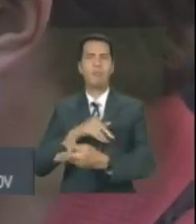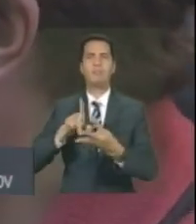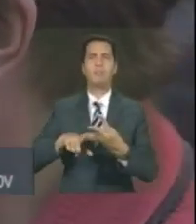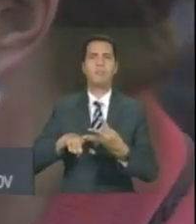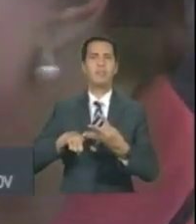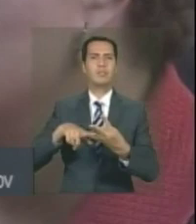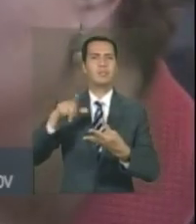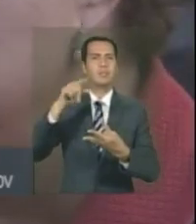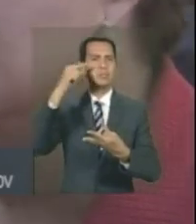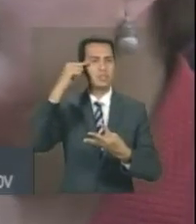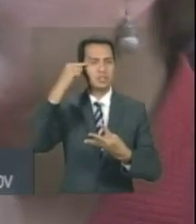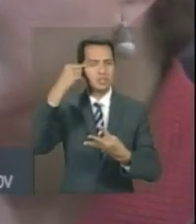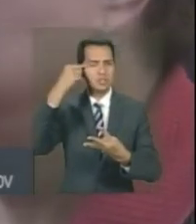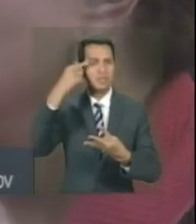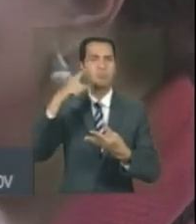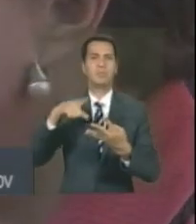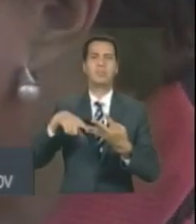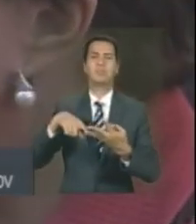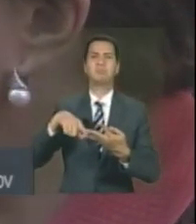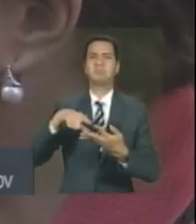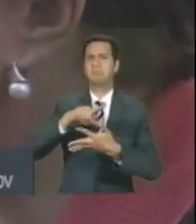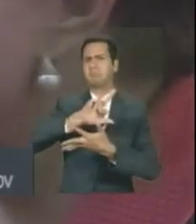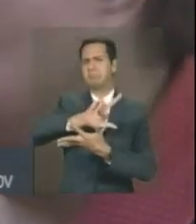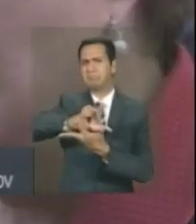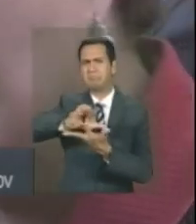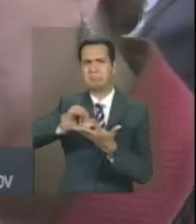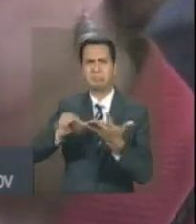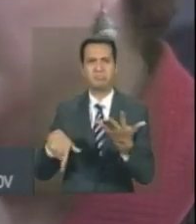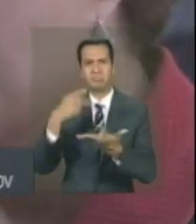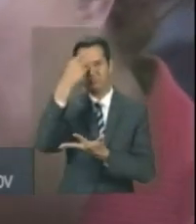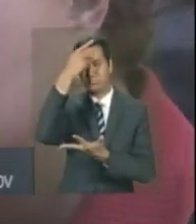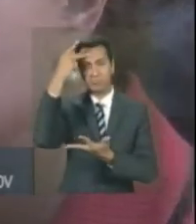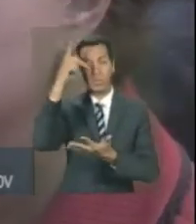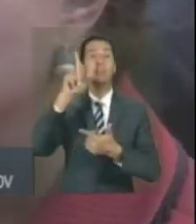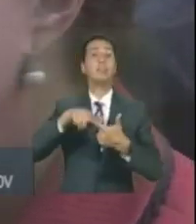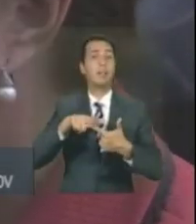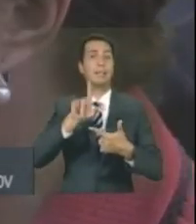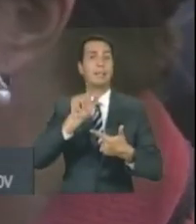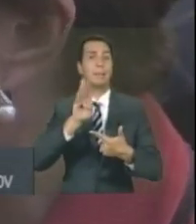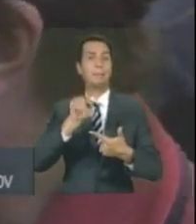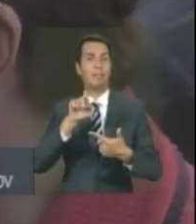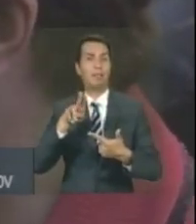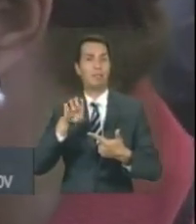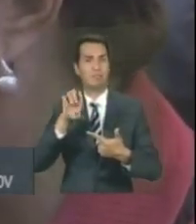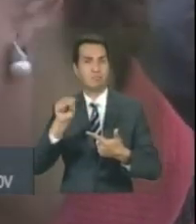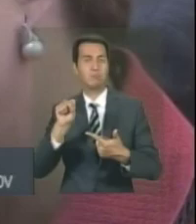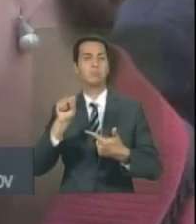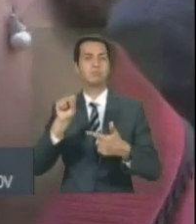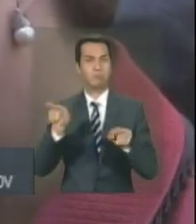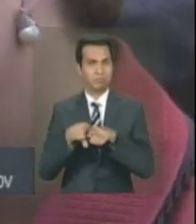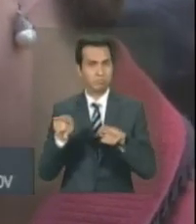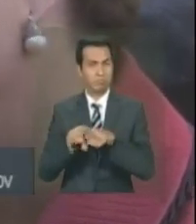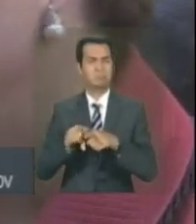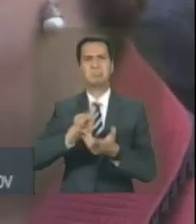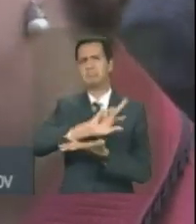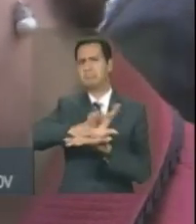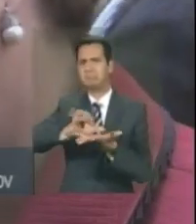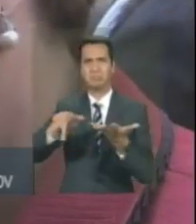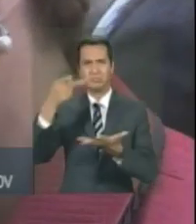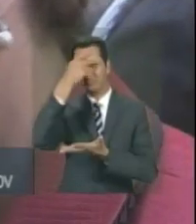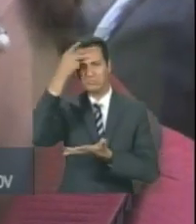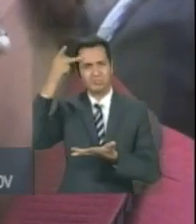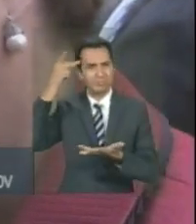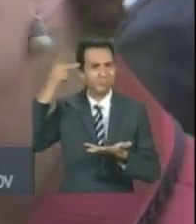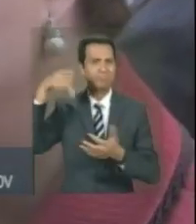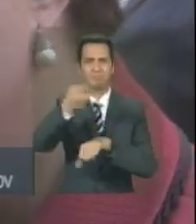né? Japoneses, chineses, enfim, pessoas, libaneses, pessoas de todas as origens, e que